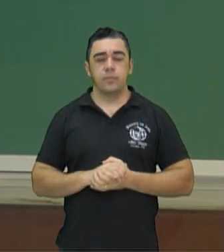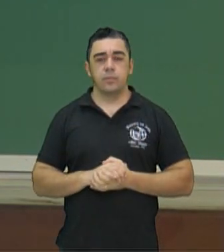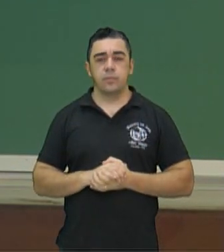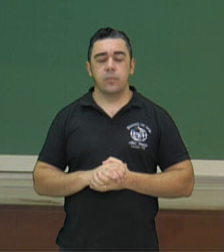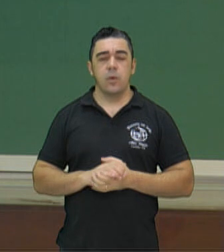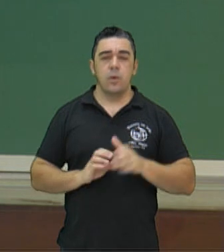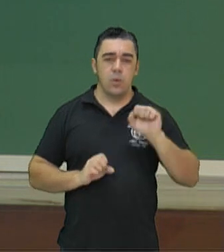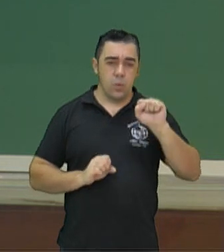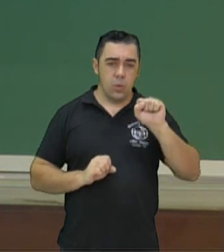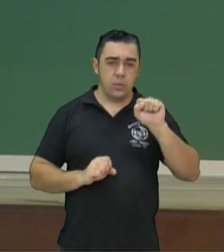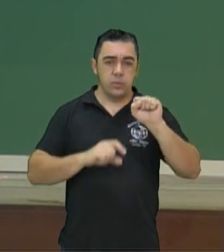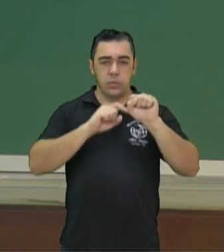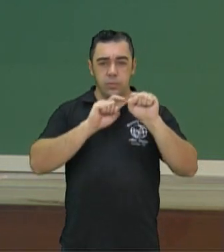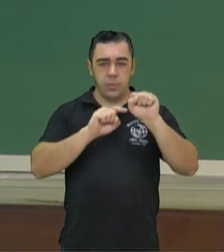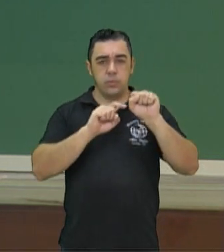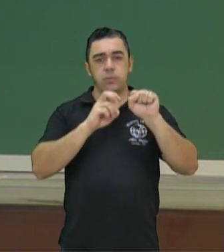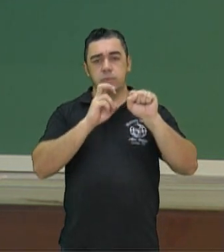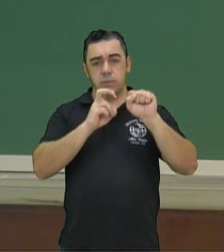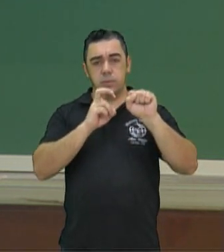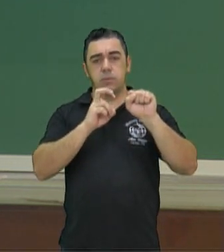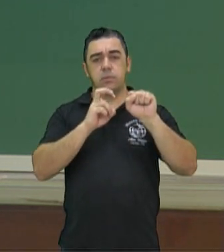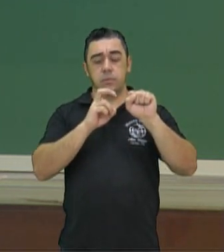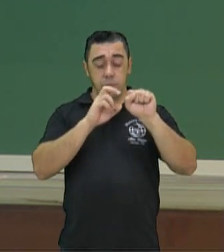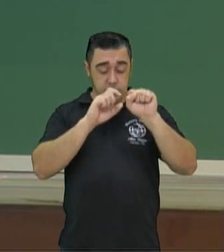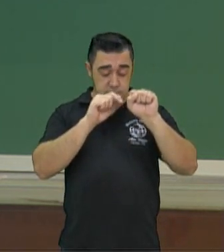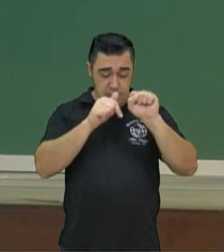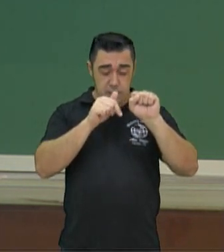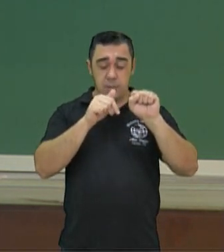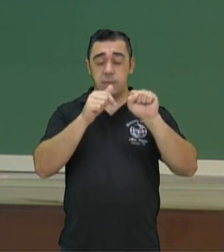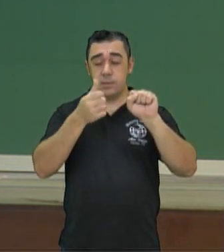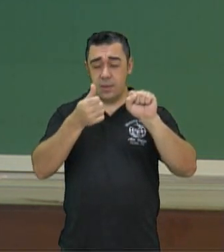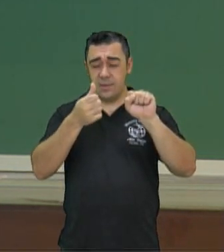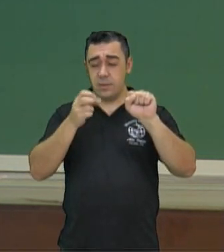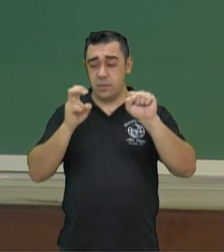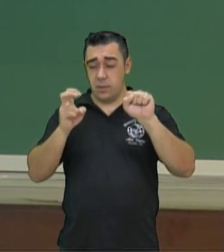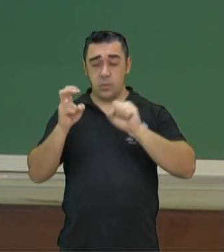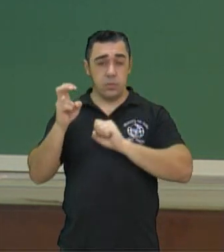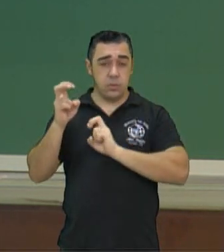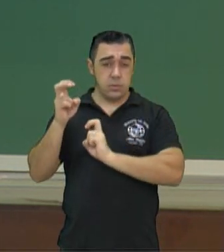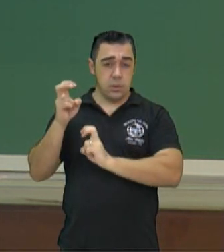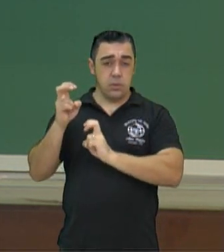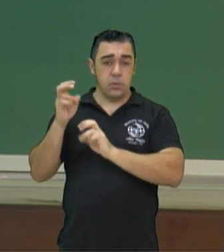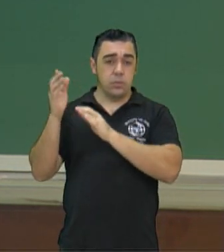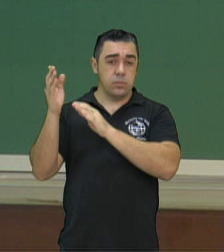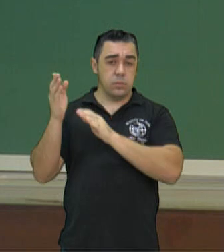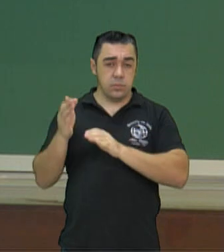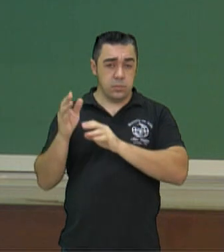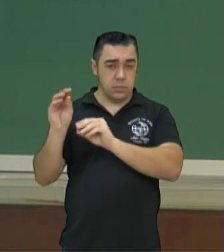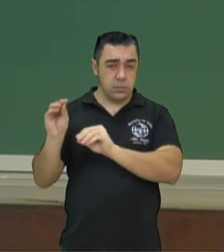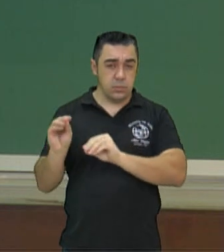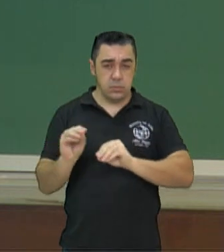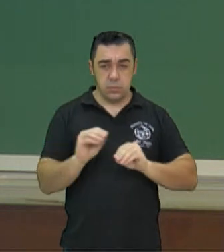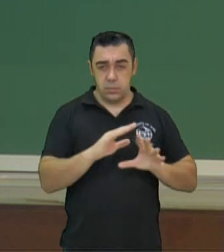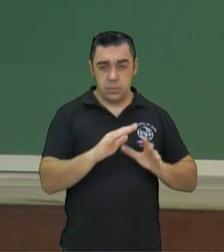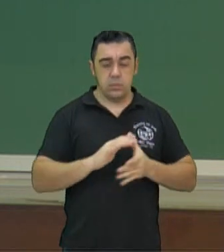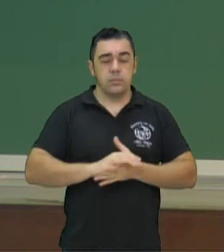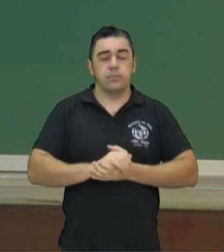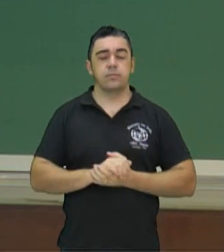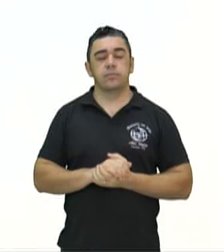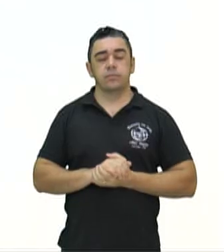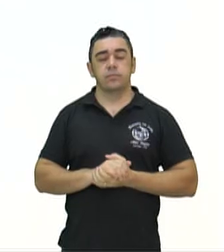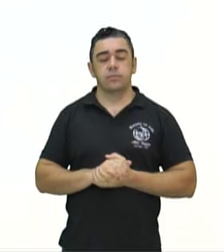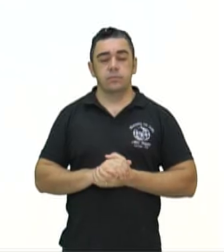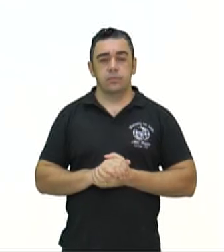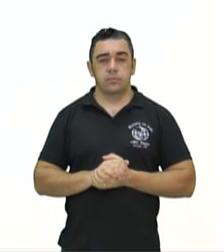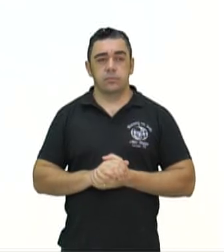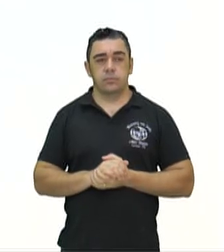8 fatorial é a mesma coisa que 8 vezes 7 vezes 6 vezes 5